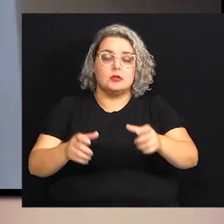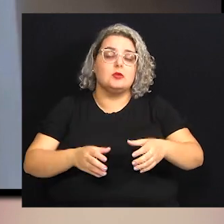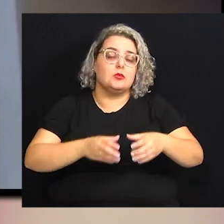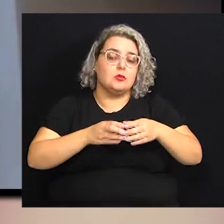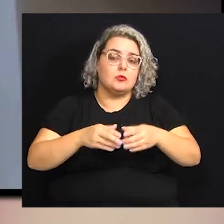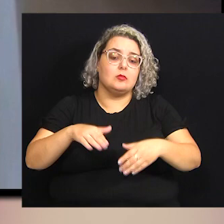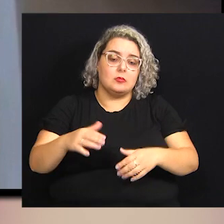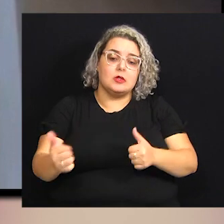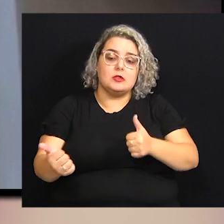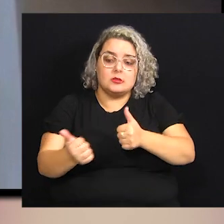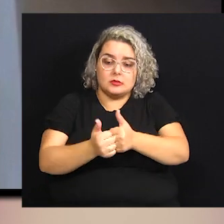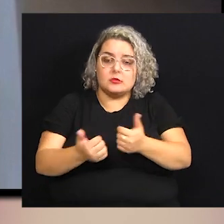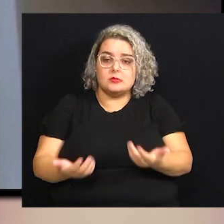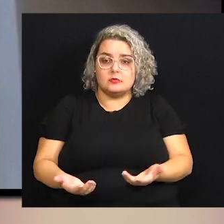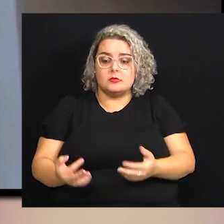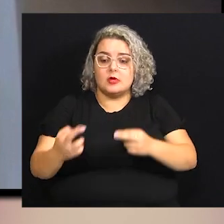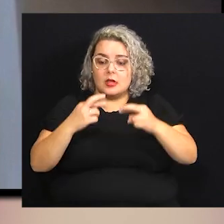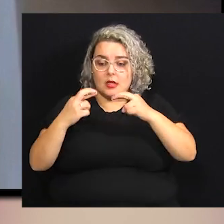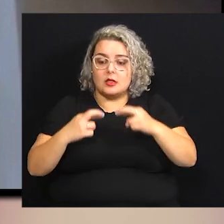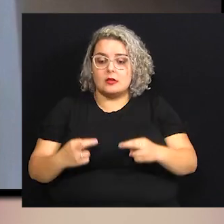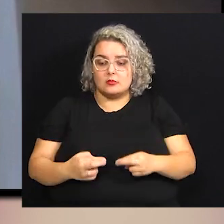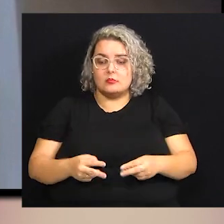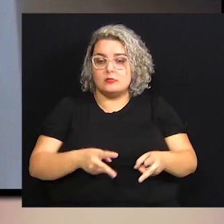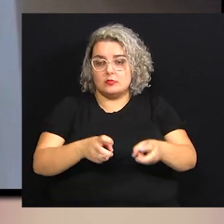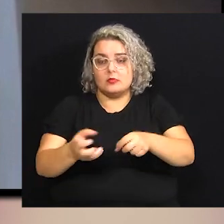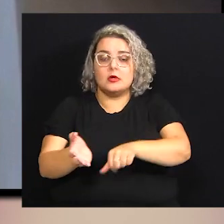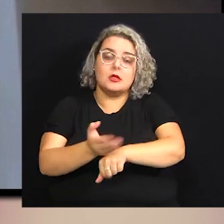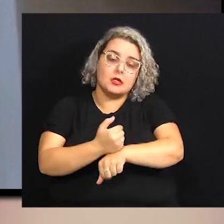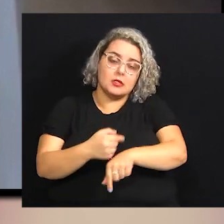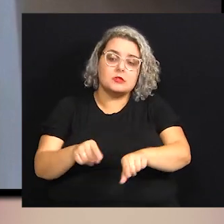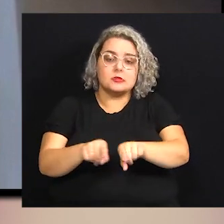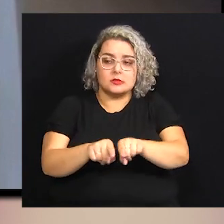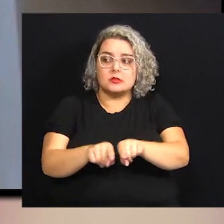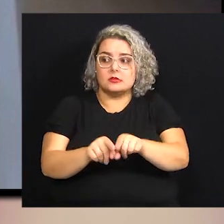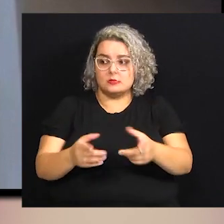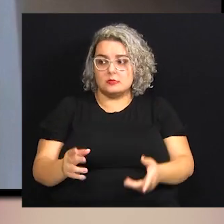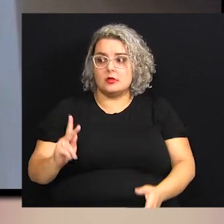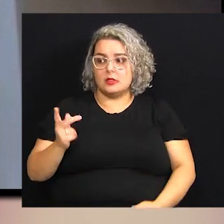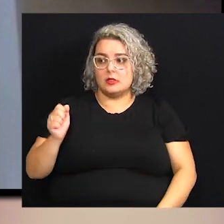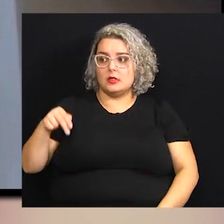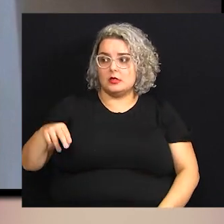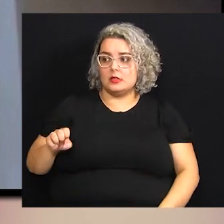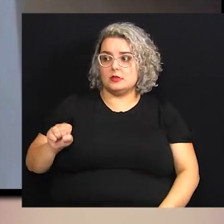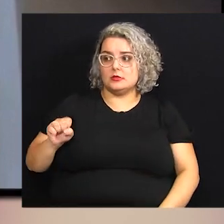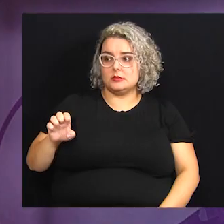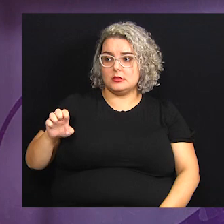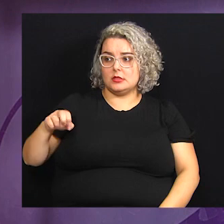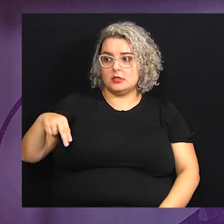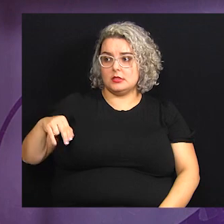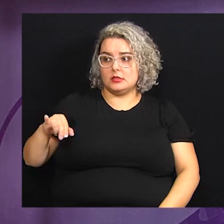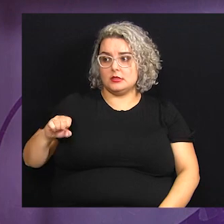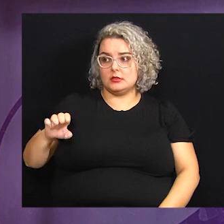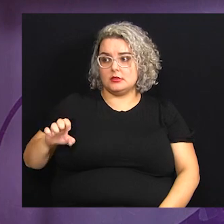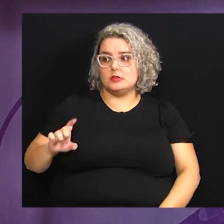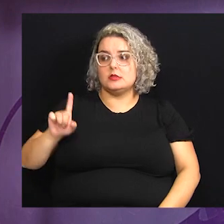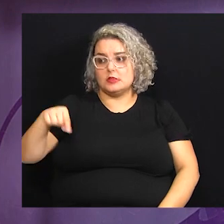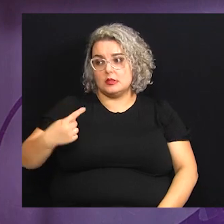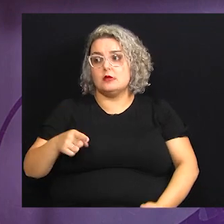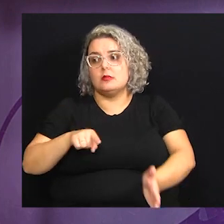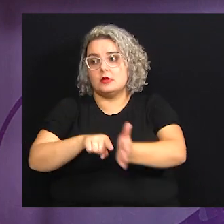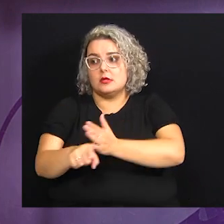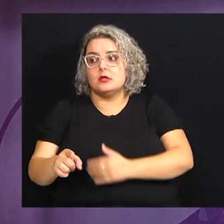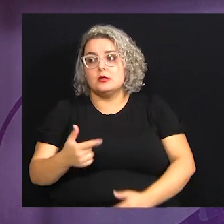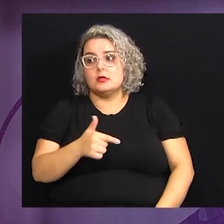têm um convívio mais próximo, para você examinar e detectar de forma precoce também a hanseníase. Era essa até a minha